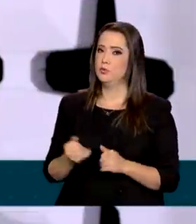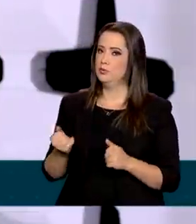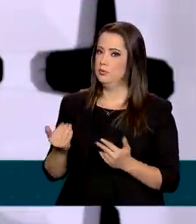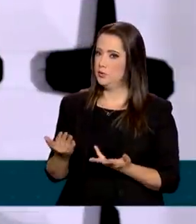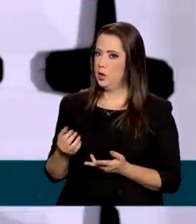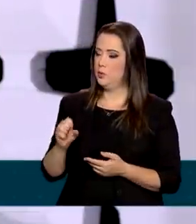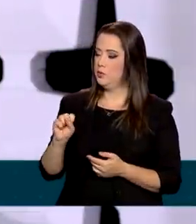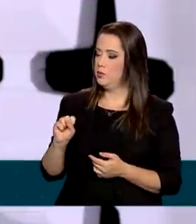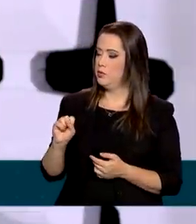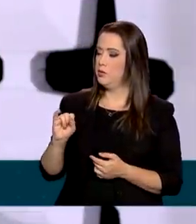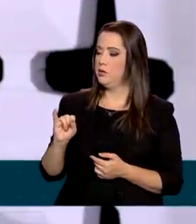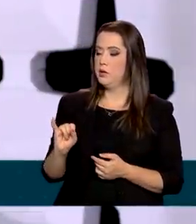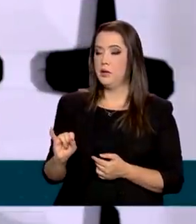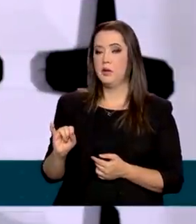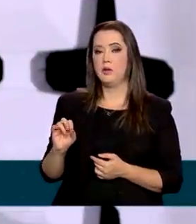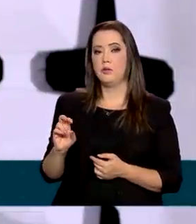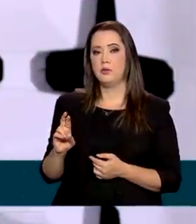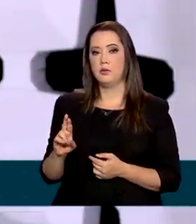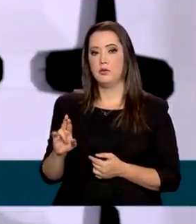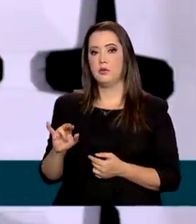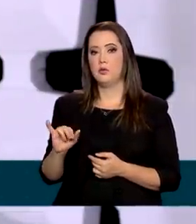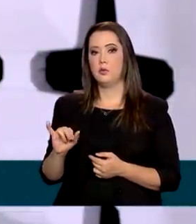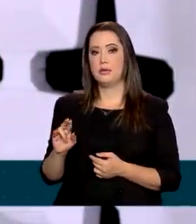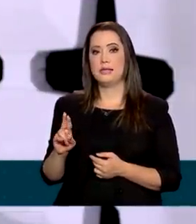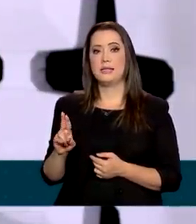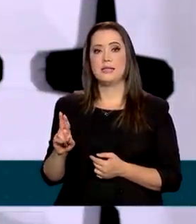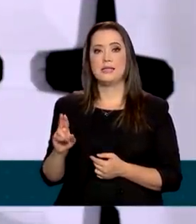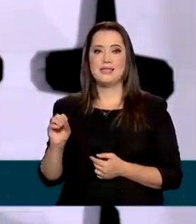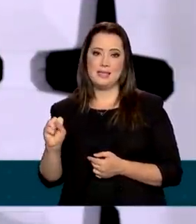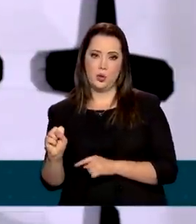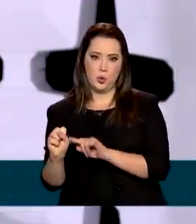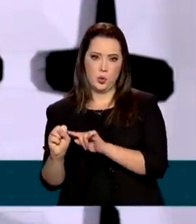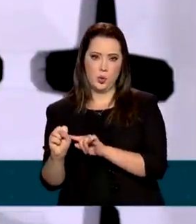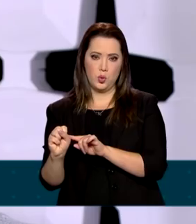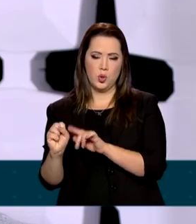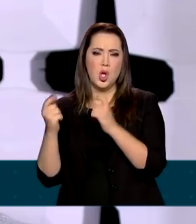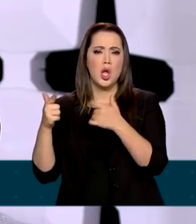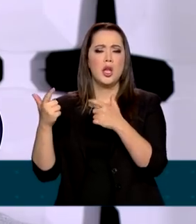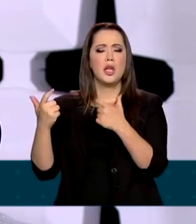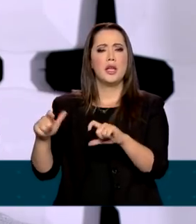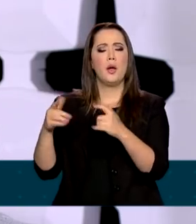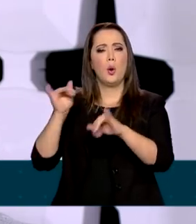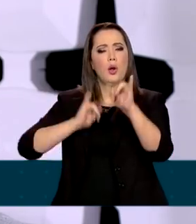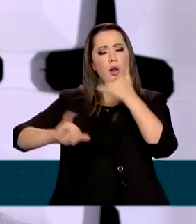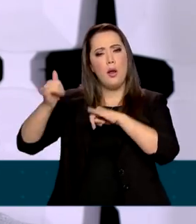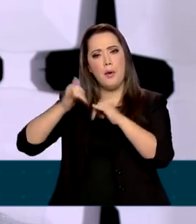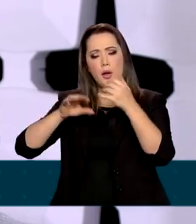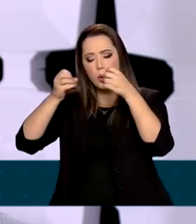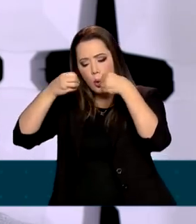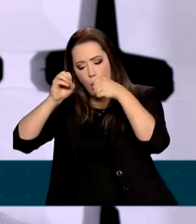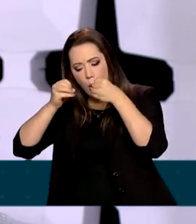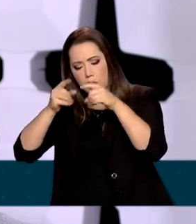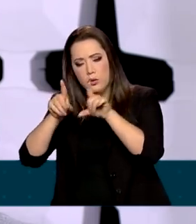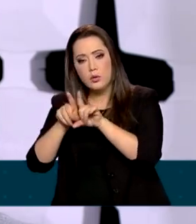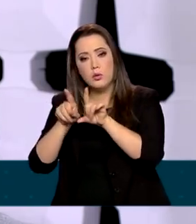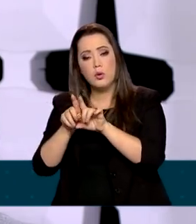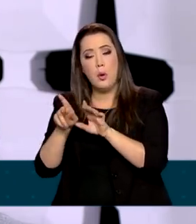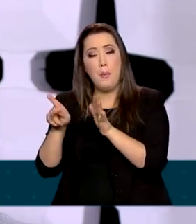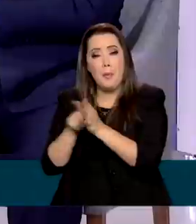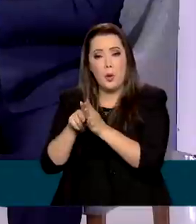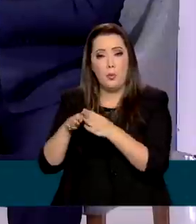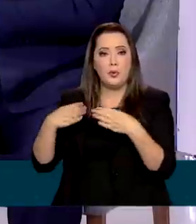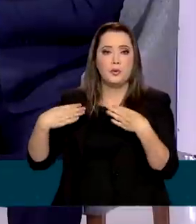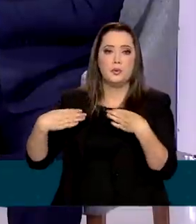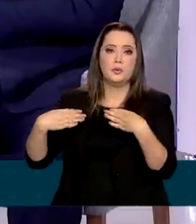brasileiro. Aliás, também é outro lugar que vale a pena conhecer. Fica em Campinas. O Sirius é parte do Centro Nacional de